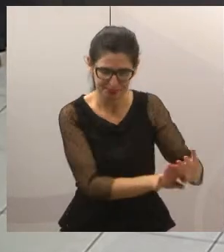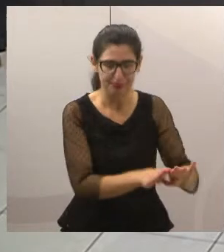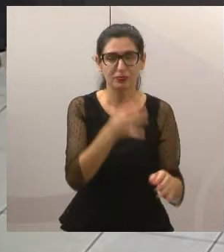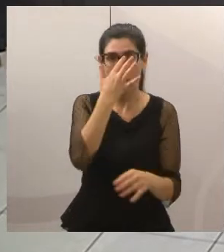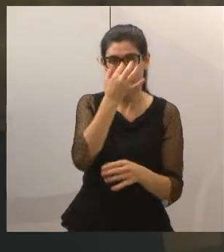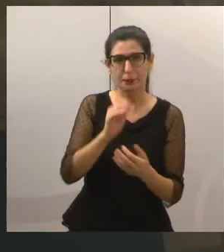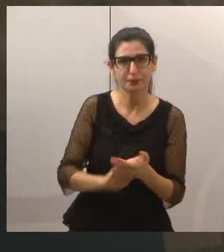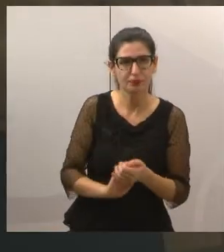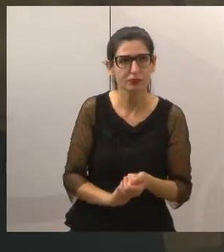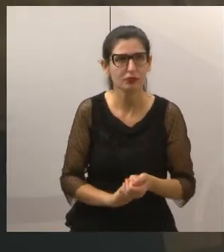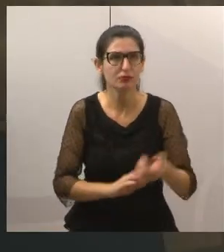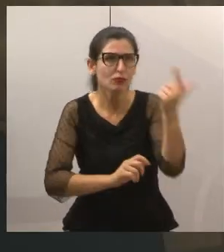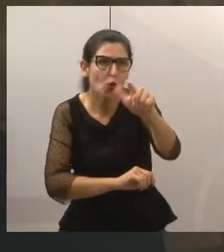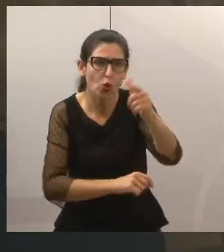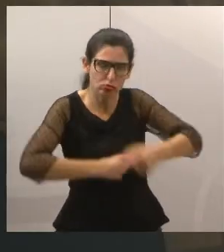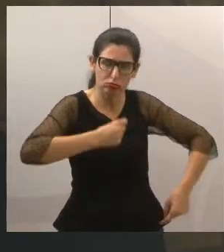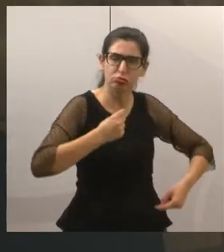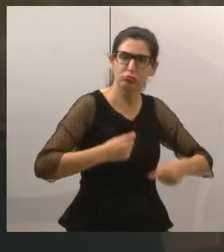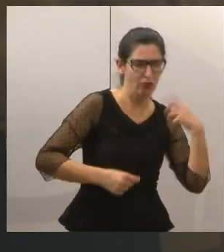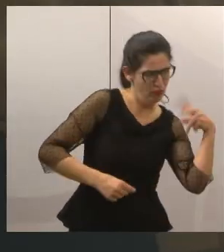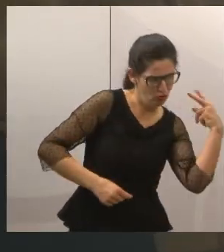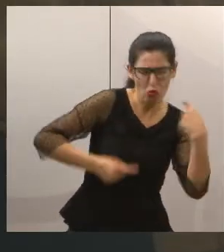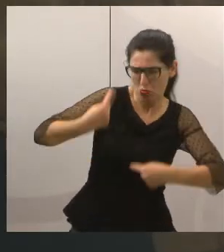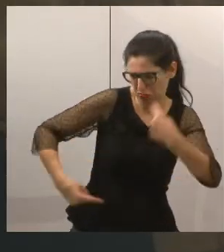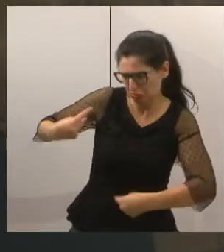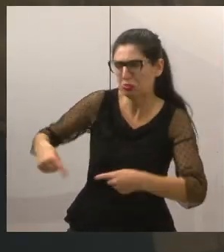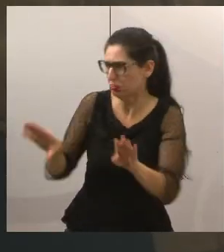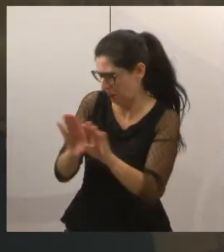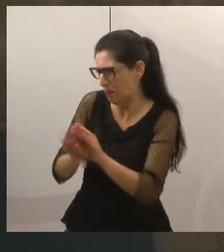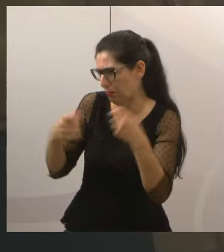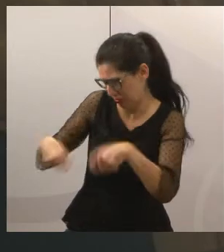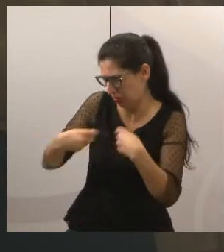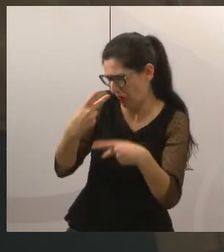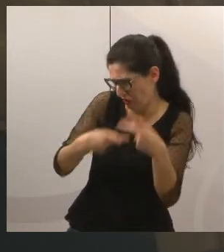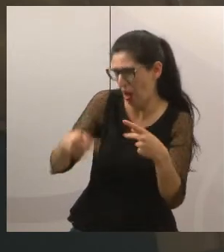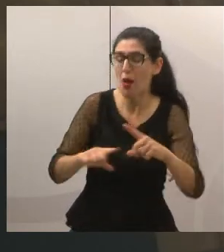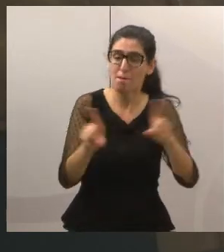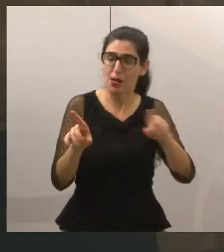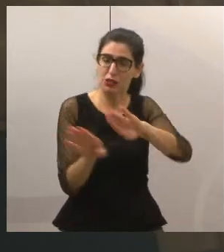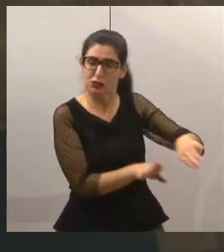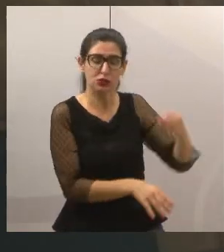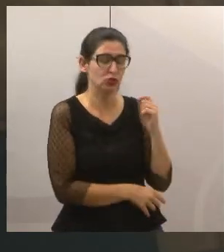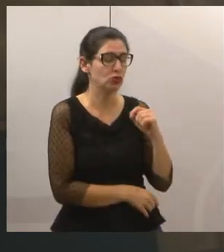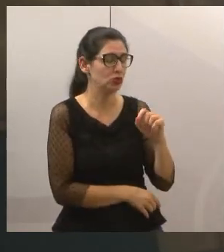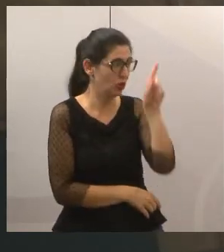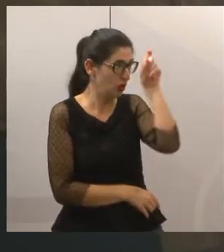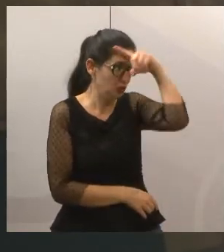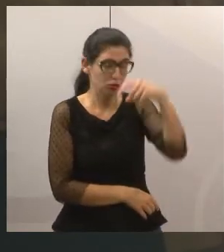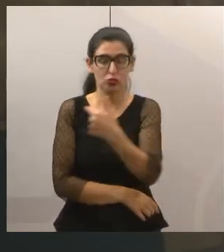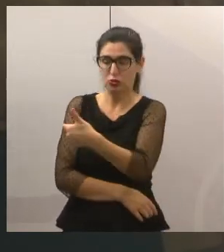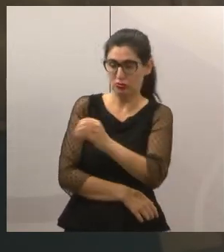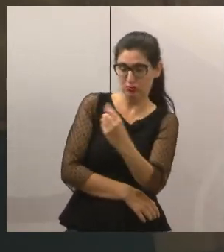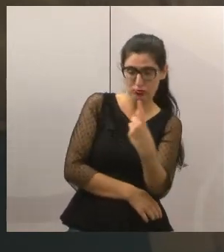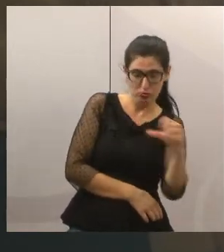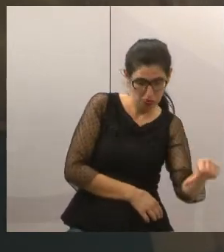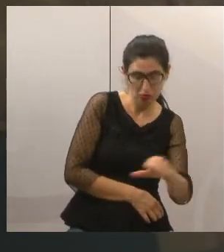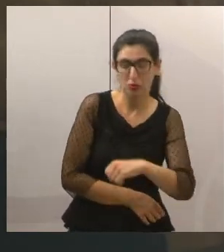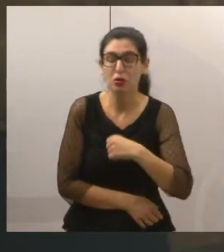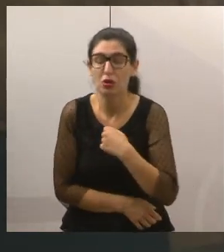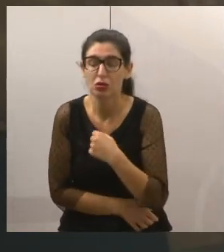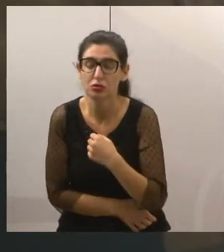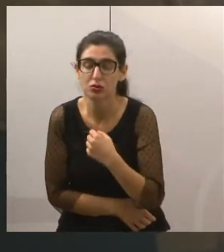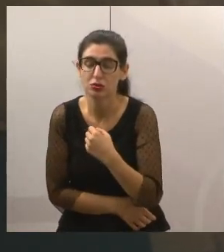também a oportunidade de outros vereadores debaterem. Mas com relação à saúde, em 2019 foi aplicado